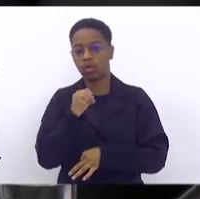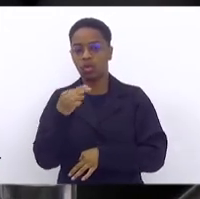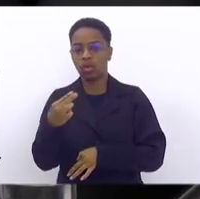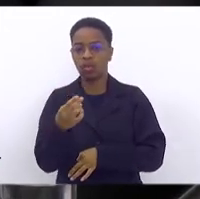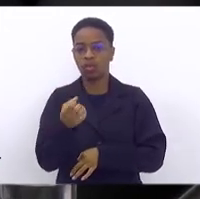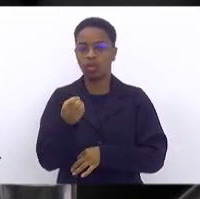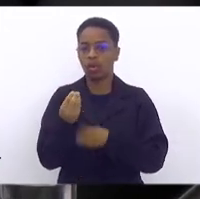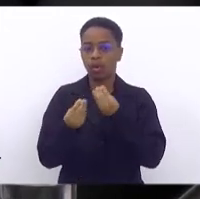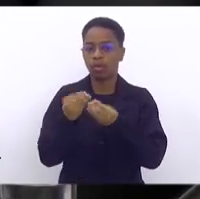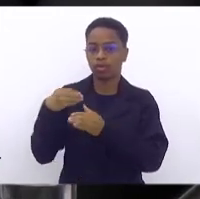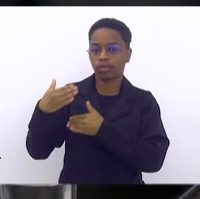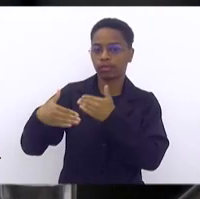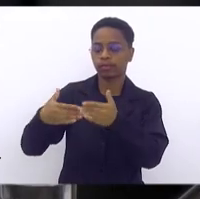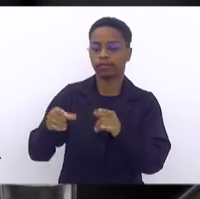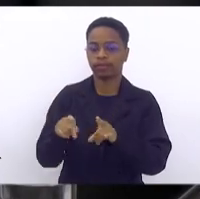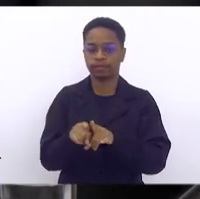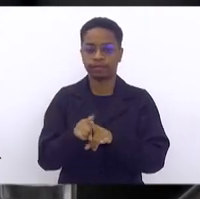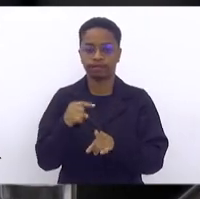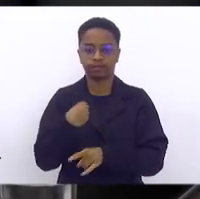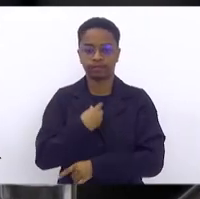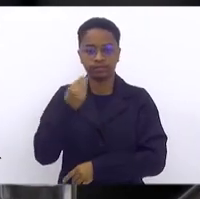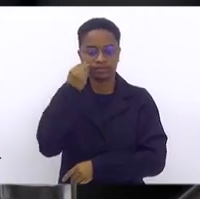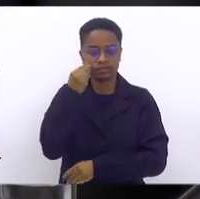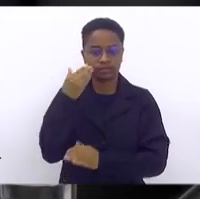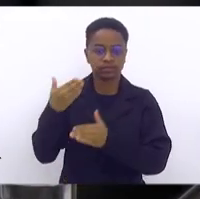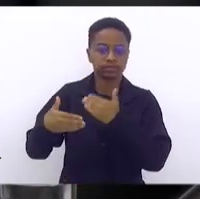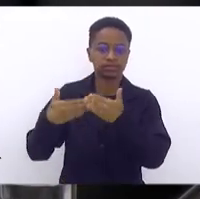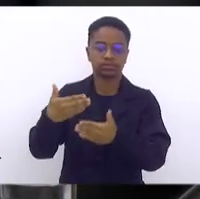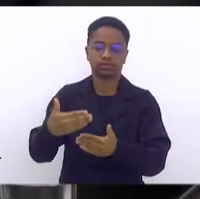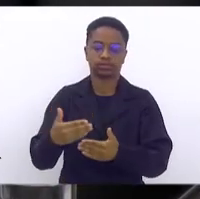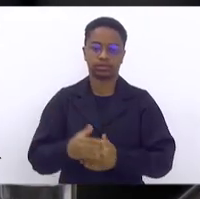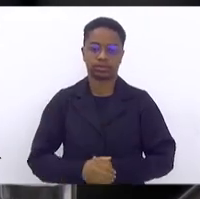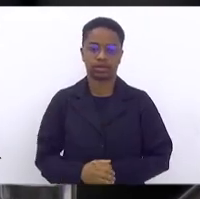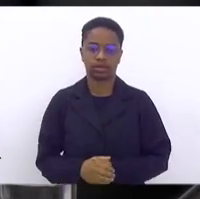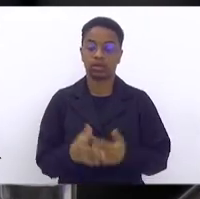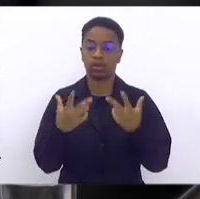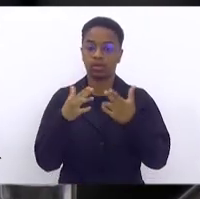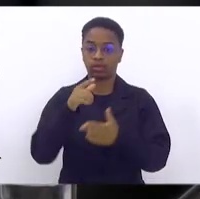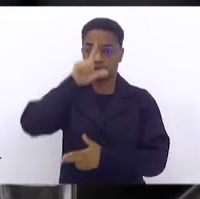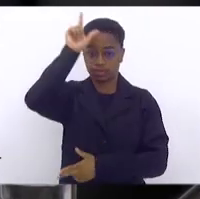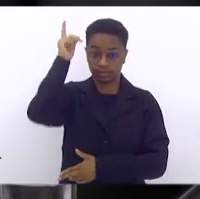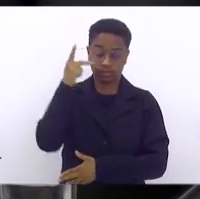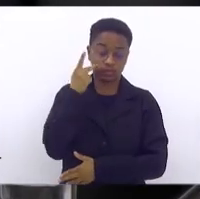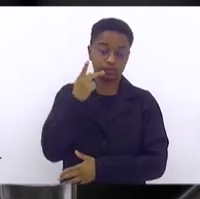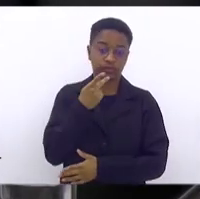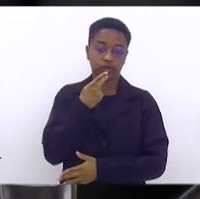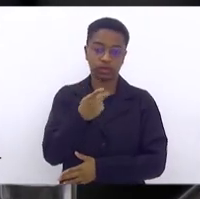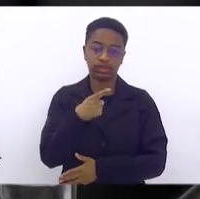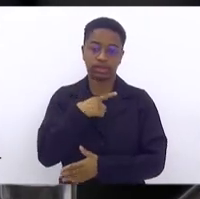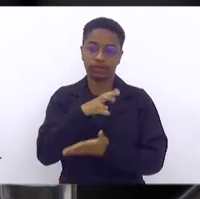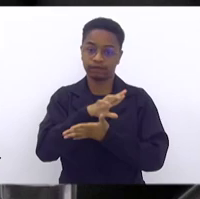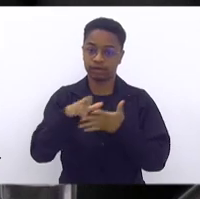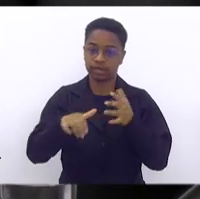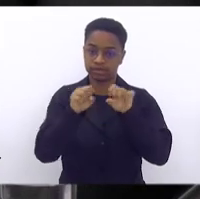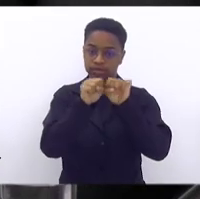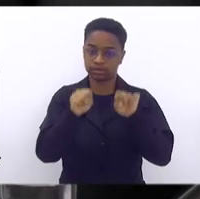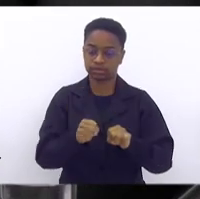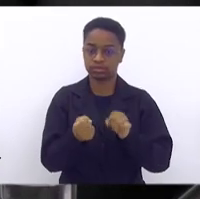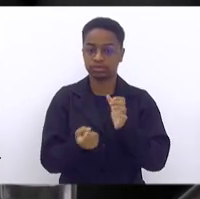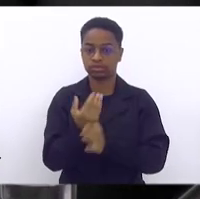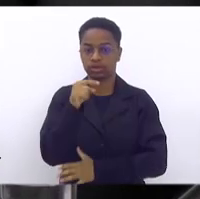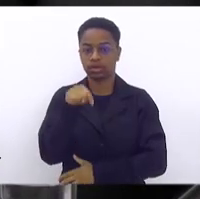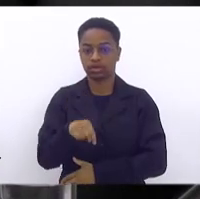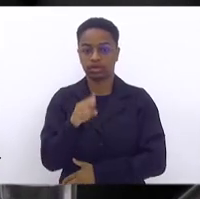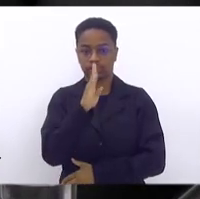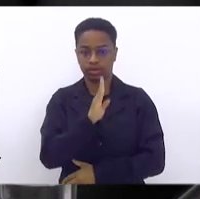mais avançar. É como o deputado Luiz Paulo falou, muitos sistemas são criados no Brasil e outros países também, mas